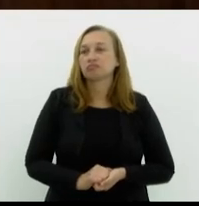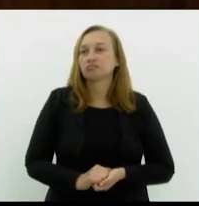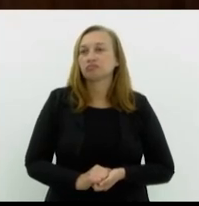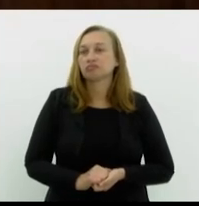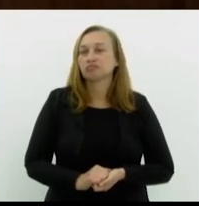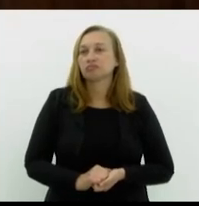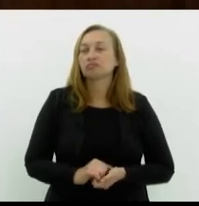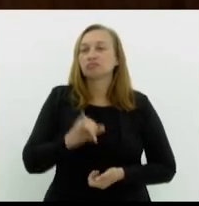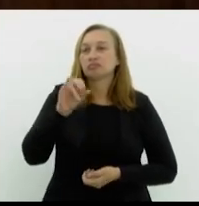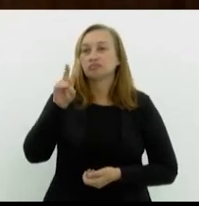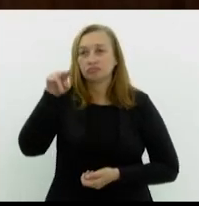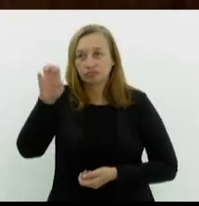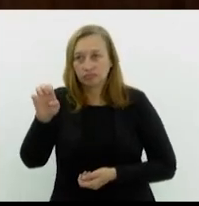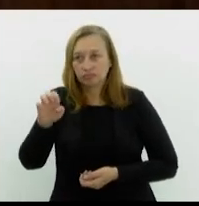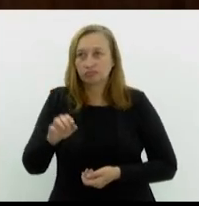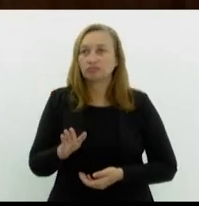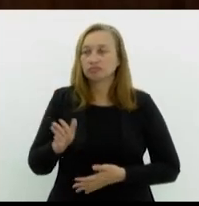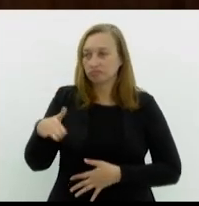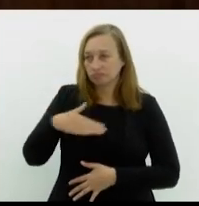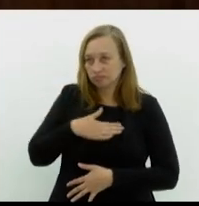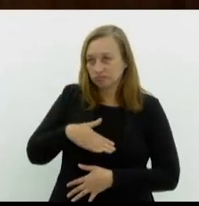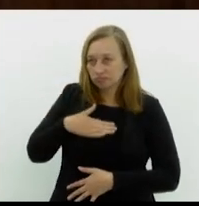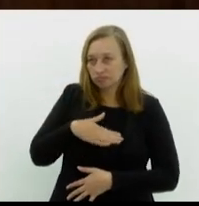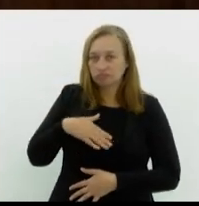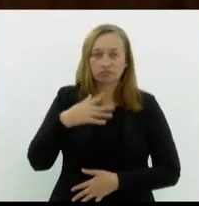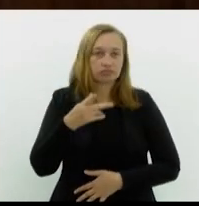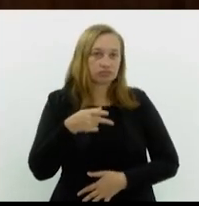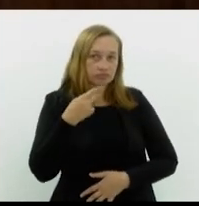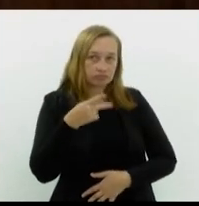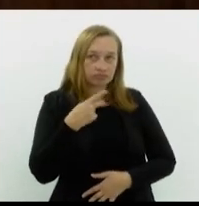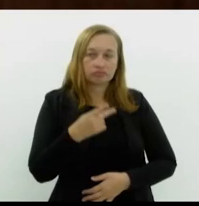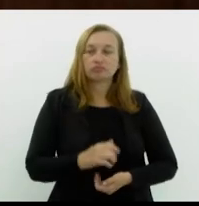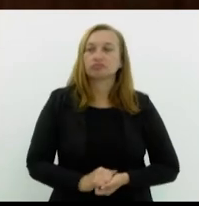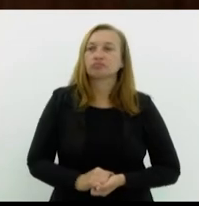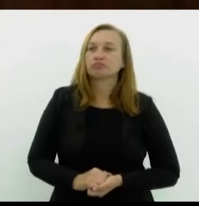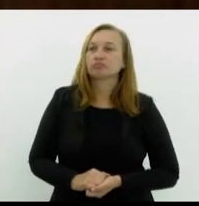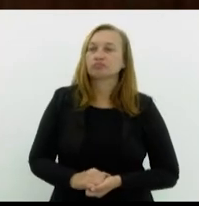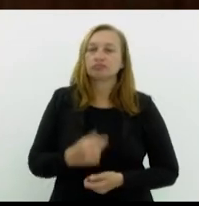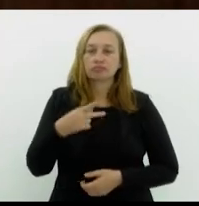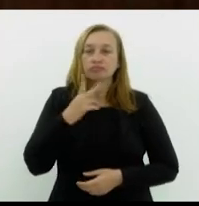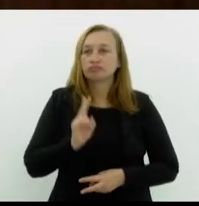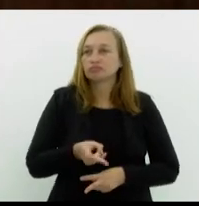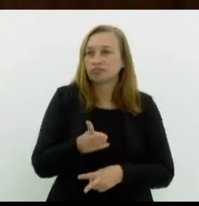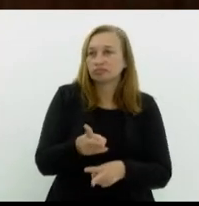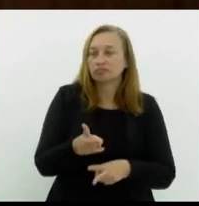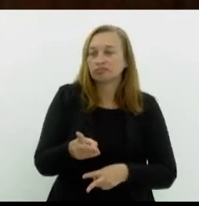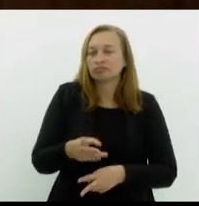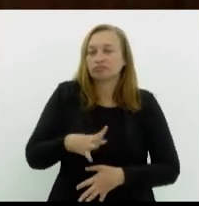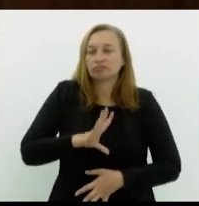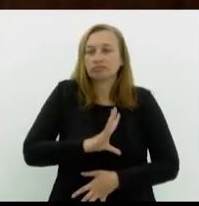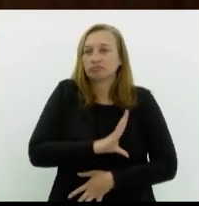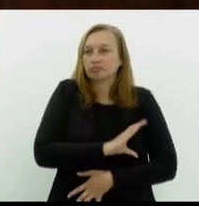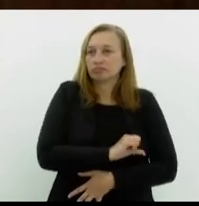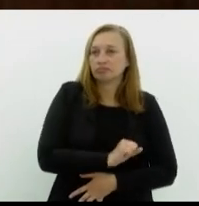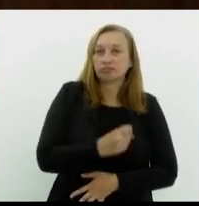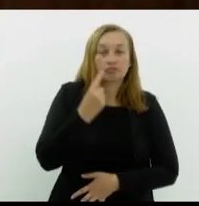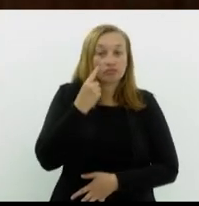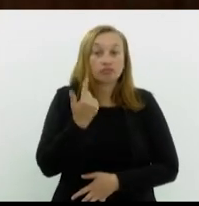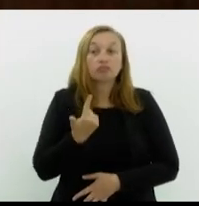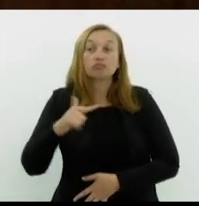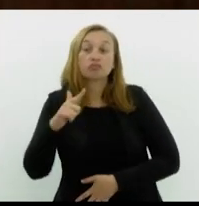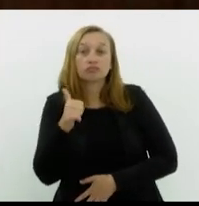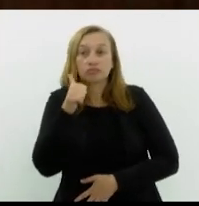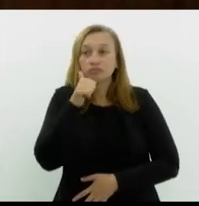desembargadora Ivone Caetano, como ela gosta de ser chamada, ela fala sempre que ela adoraria ver uma outra